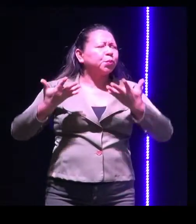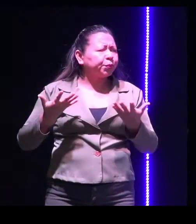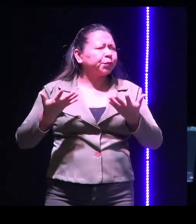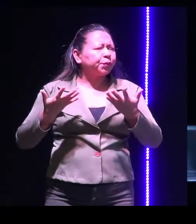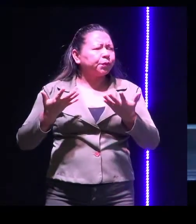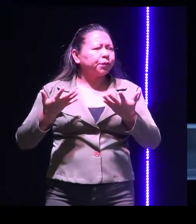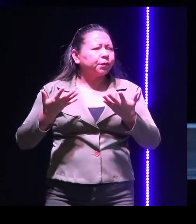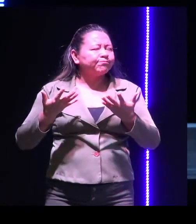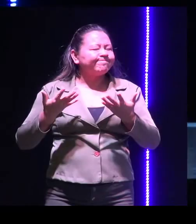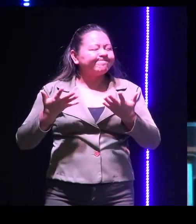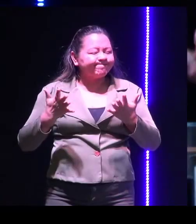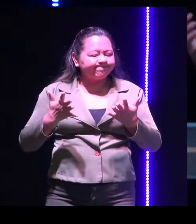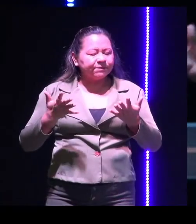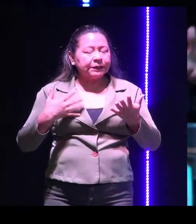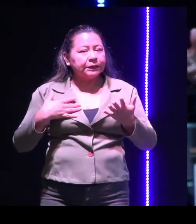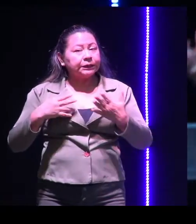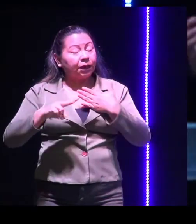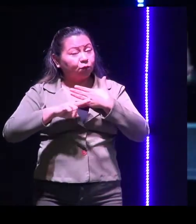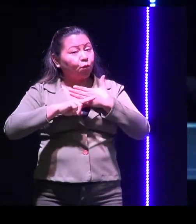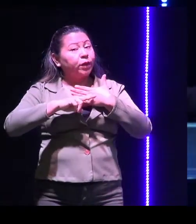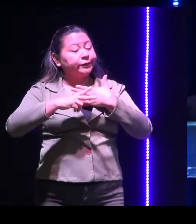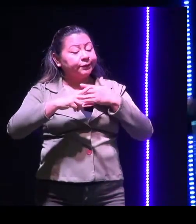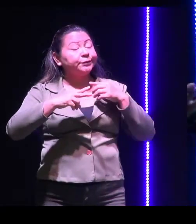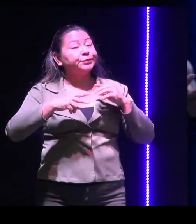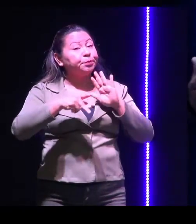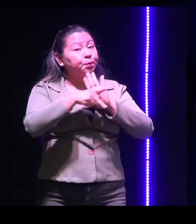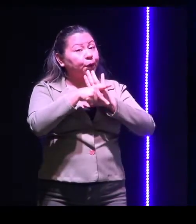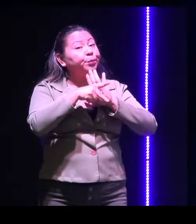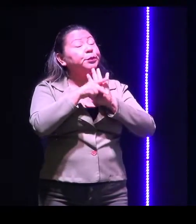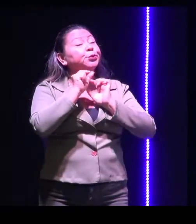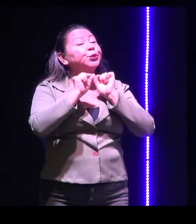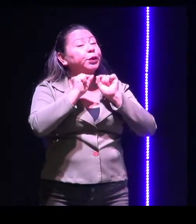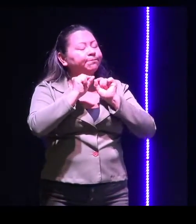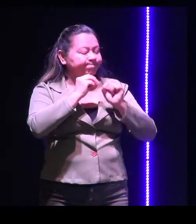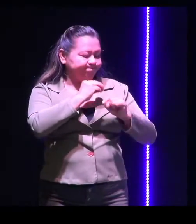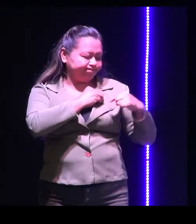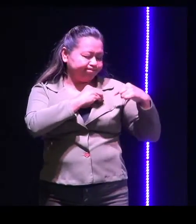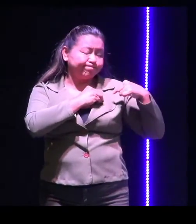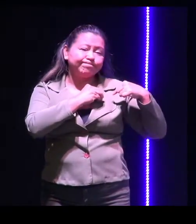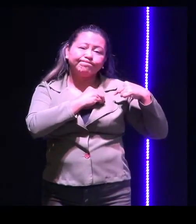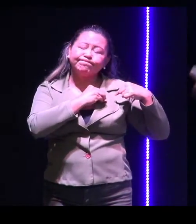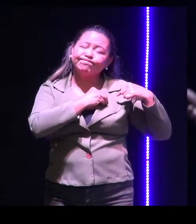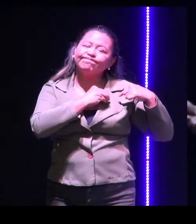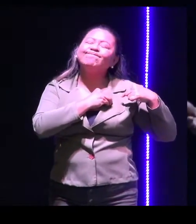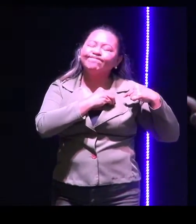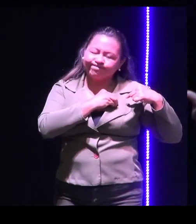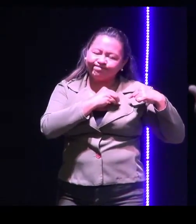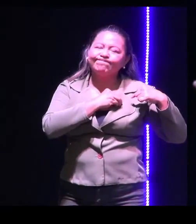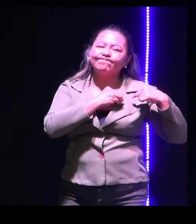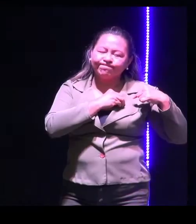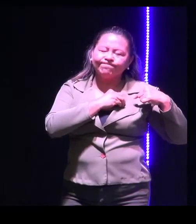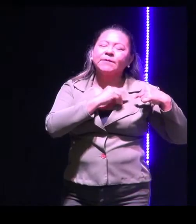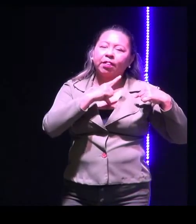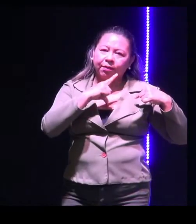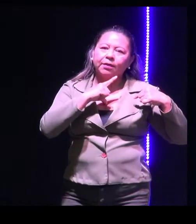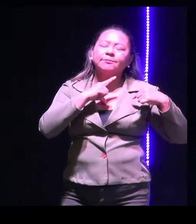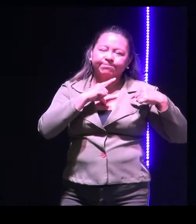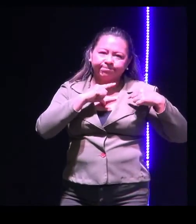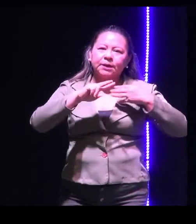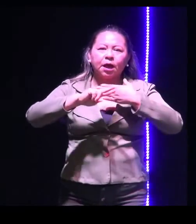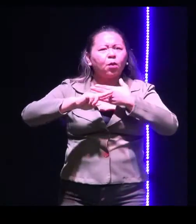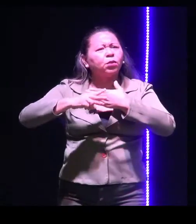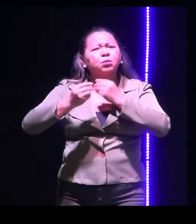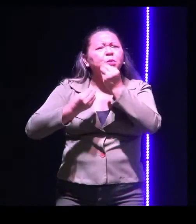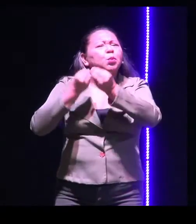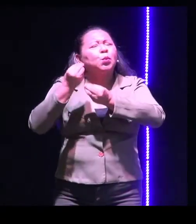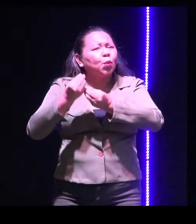Então, que seriam as consequências do pecado. Pecado tem as suas consequências. Então, como